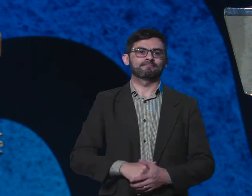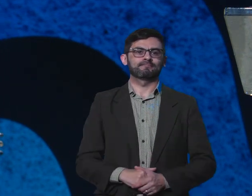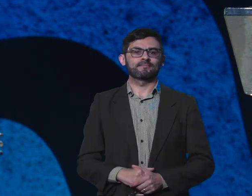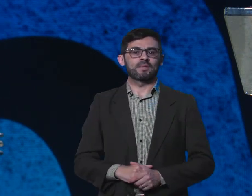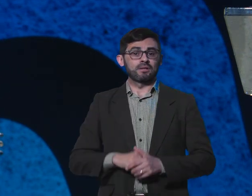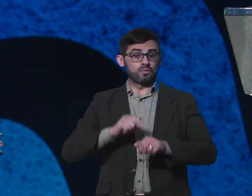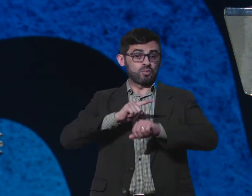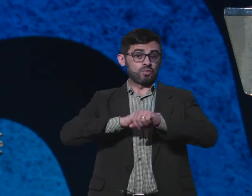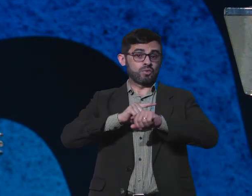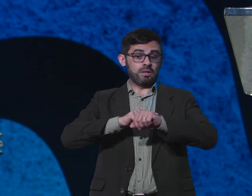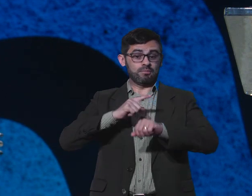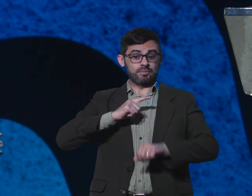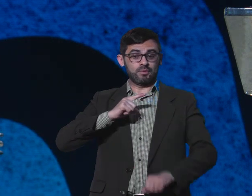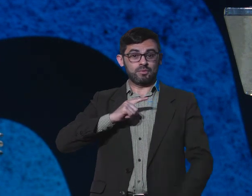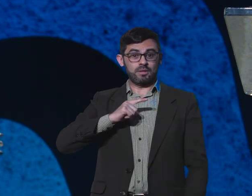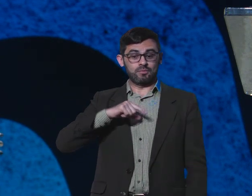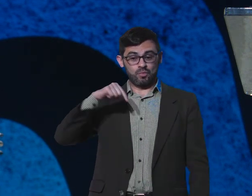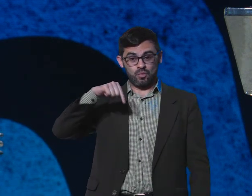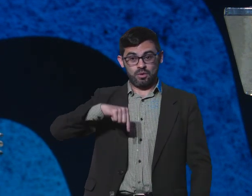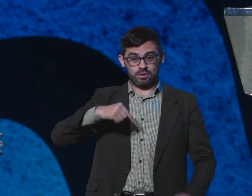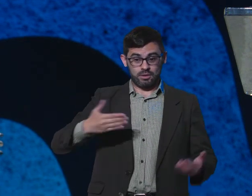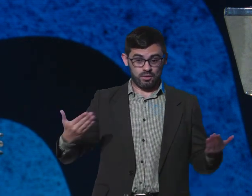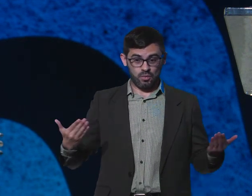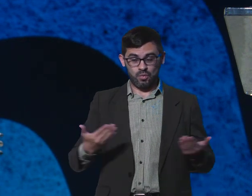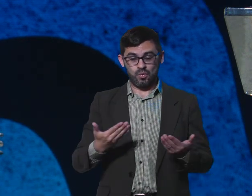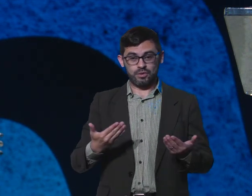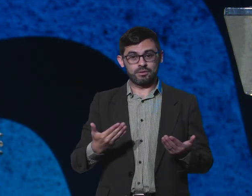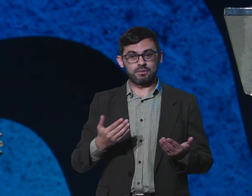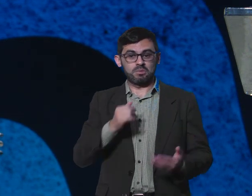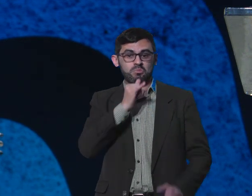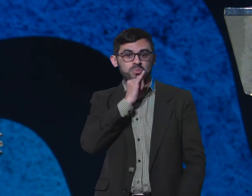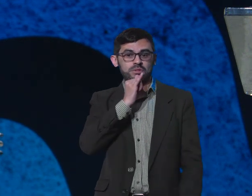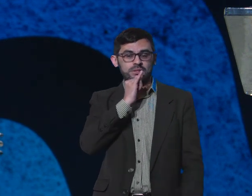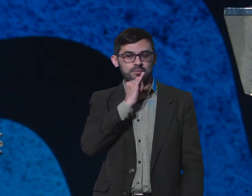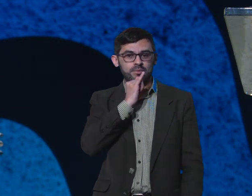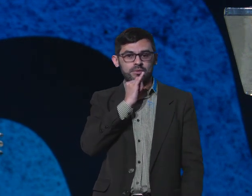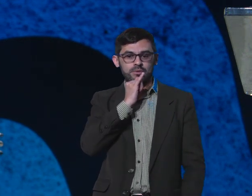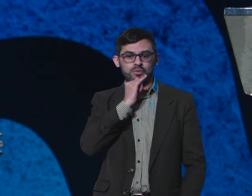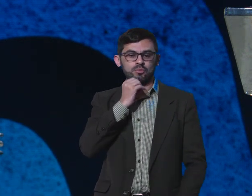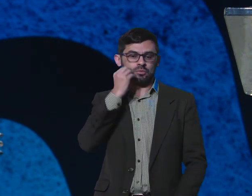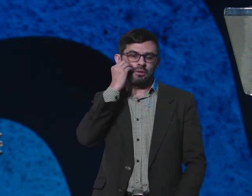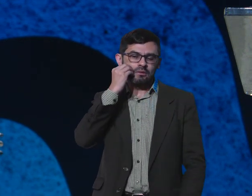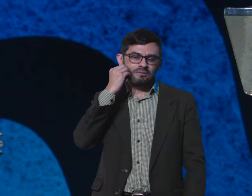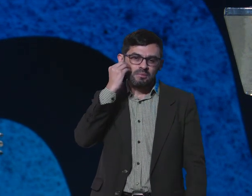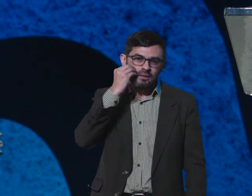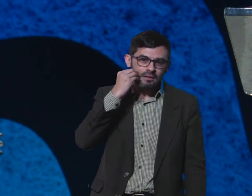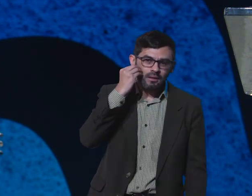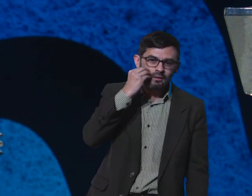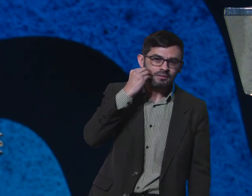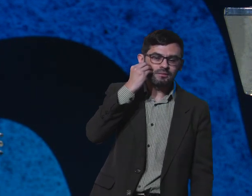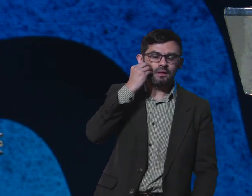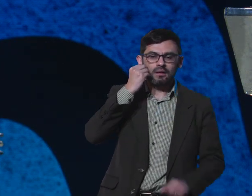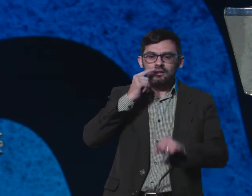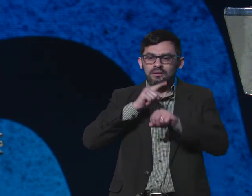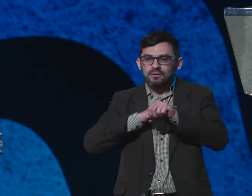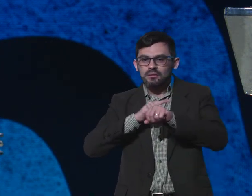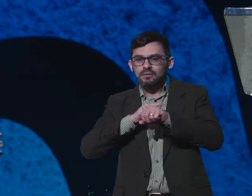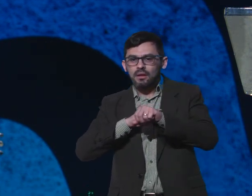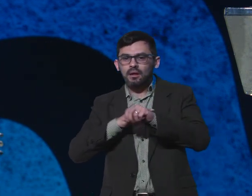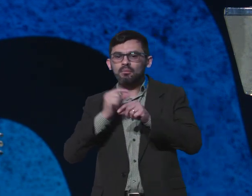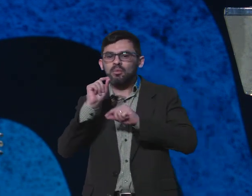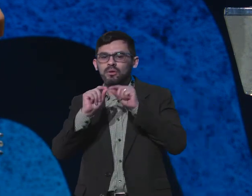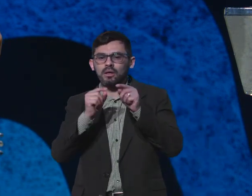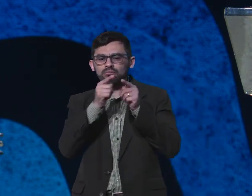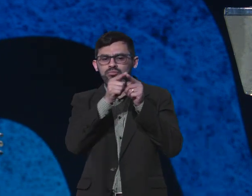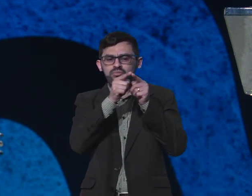O tempo que eu tenho, seja ele um tempo de experiência, seja ele a linha do